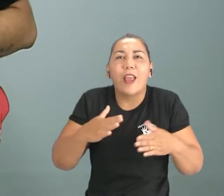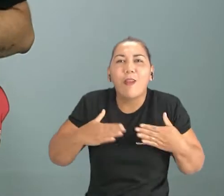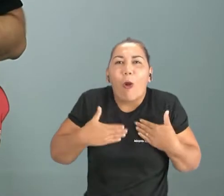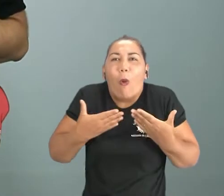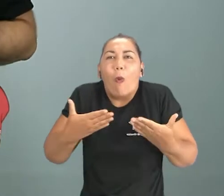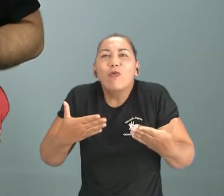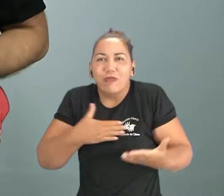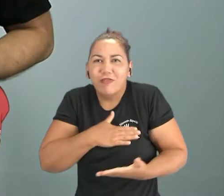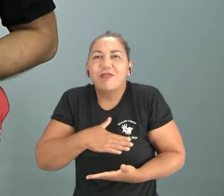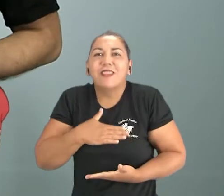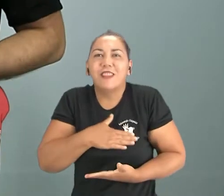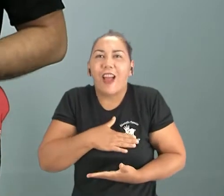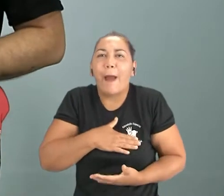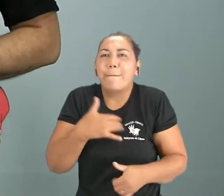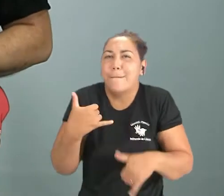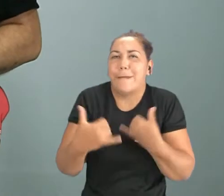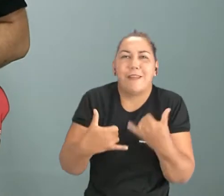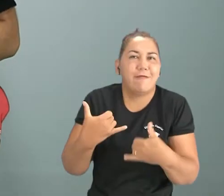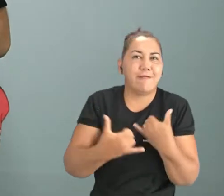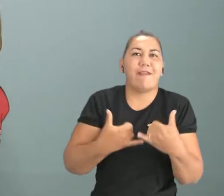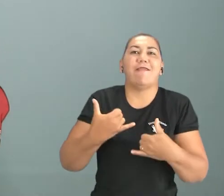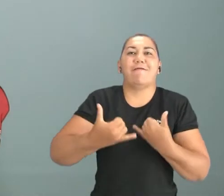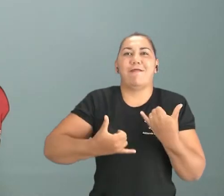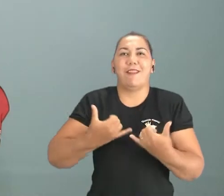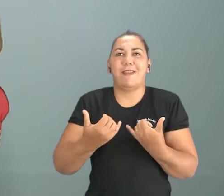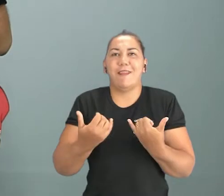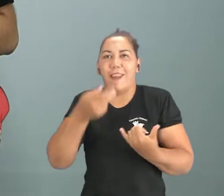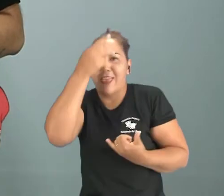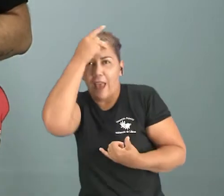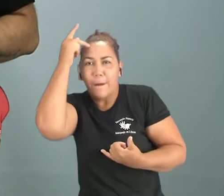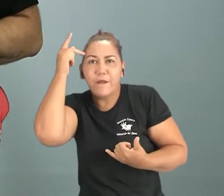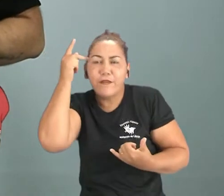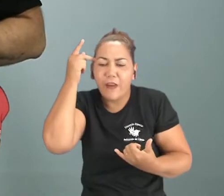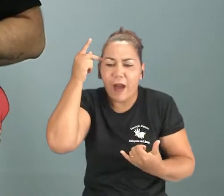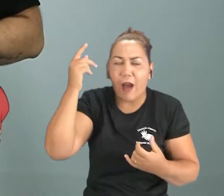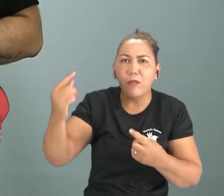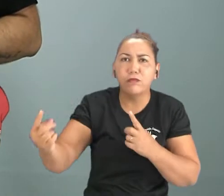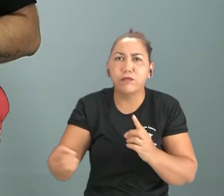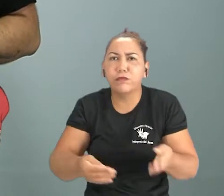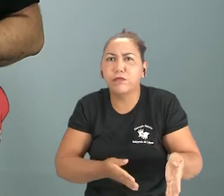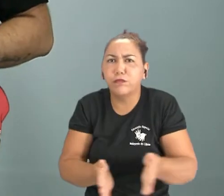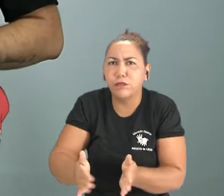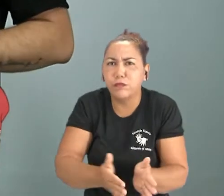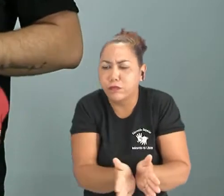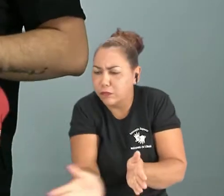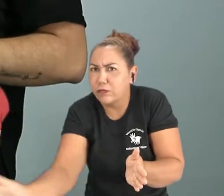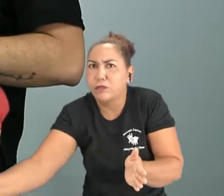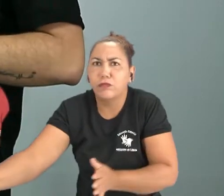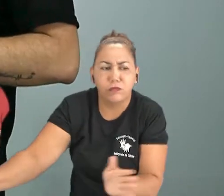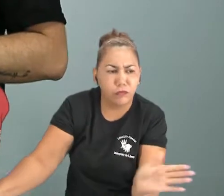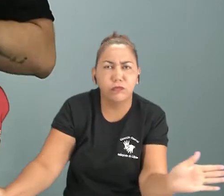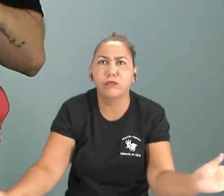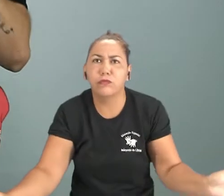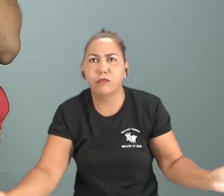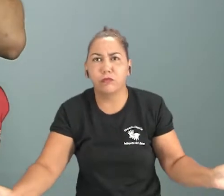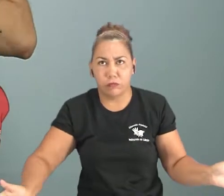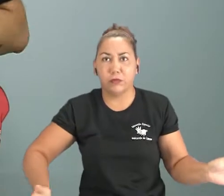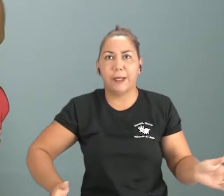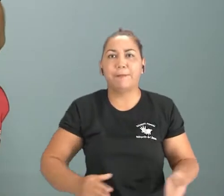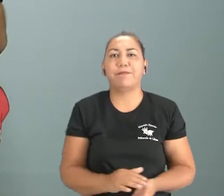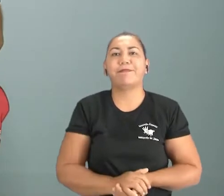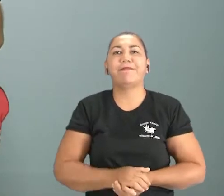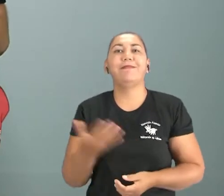sustos pregar peças fazer com que as pessoas se percam é uma vez um